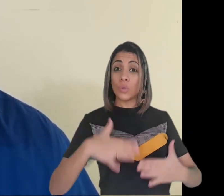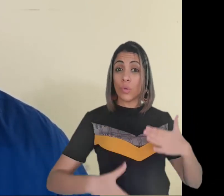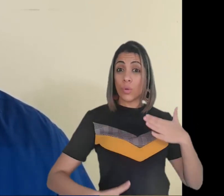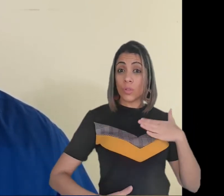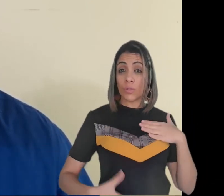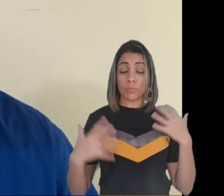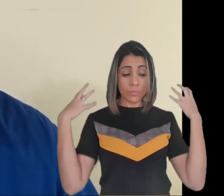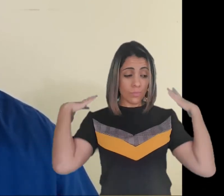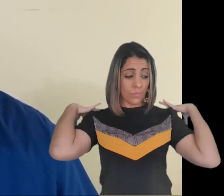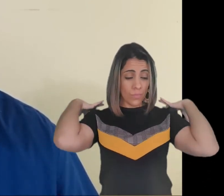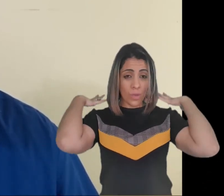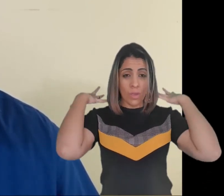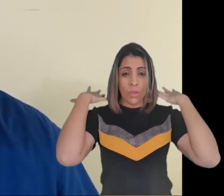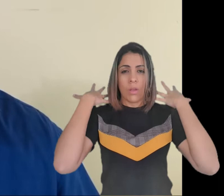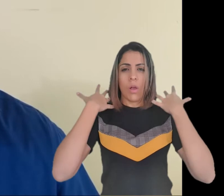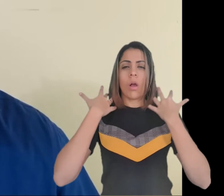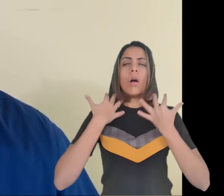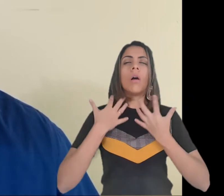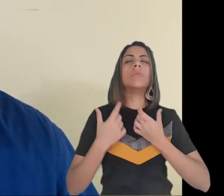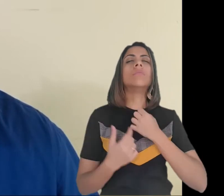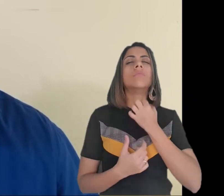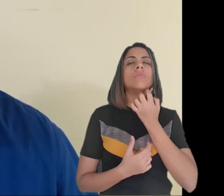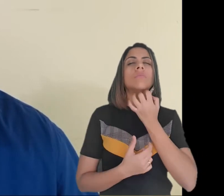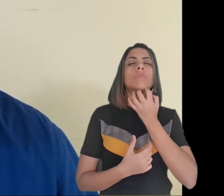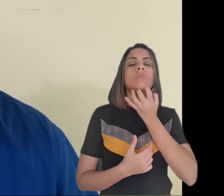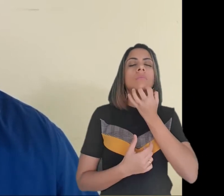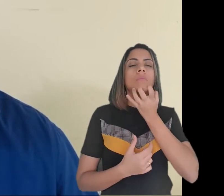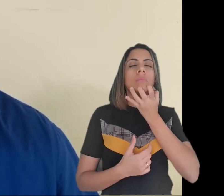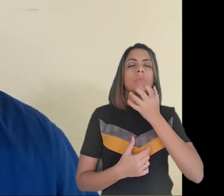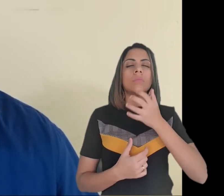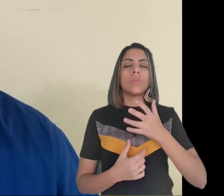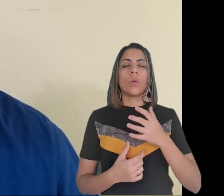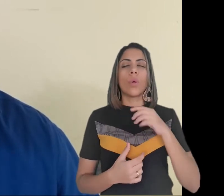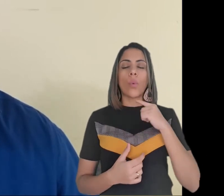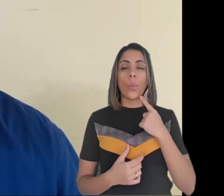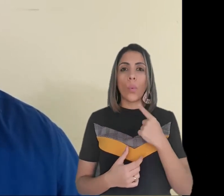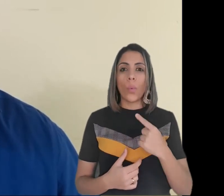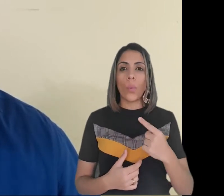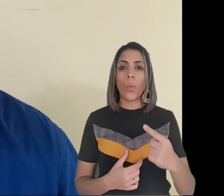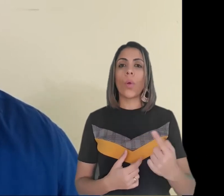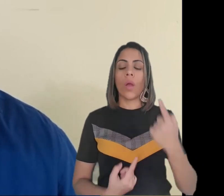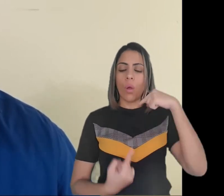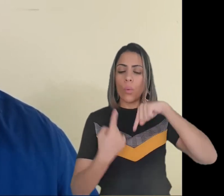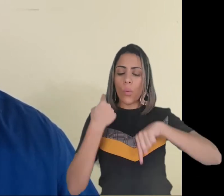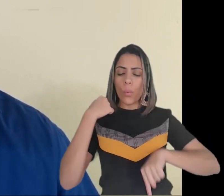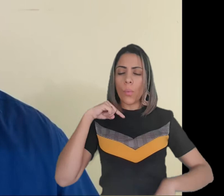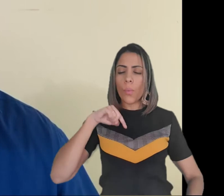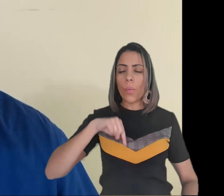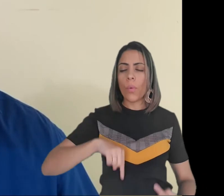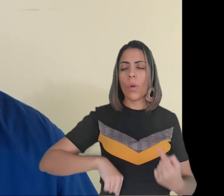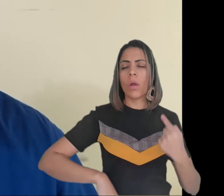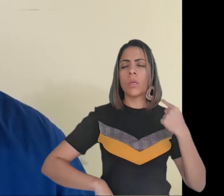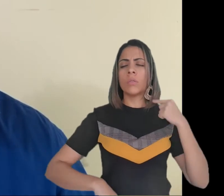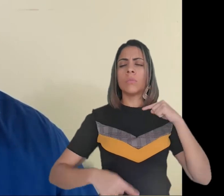Perceba o ar saindo dos pulmões, passando pela garganta, passando pelo nariz, saindo do corpo. Siga esse movimento do